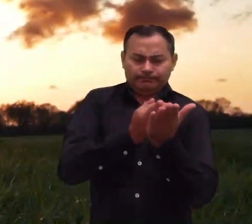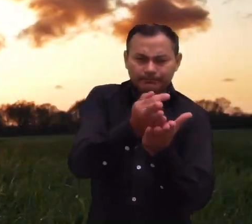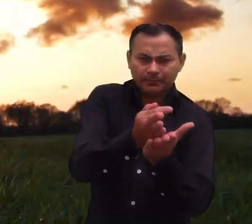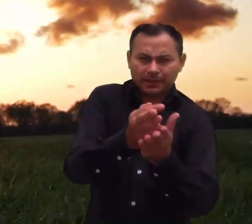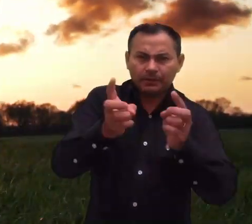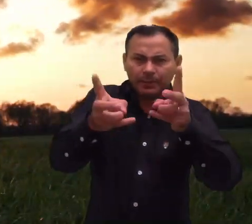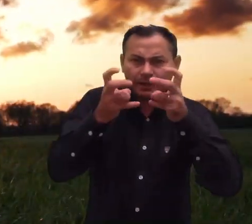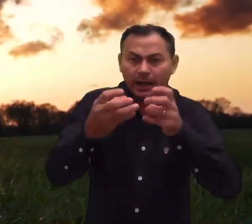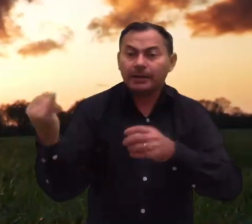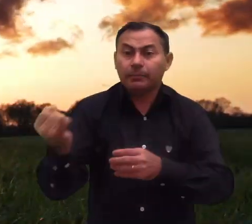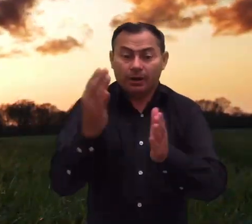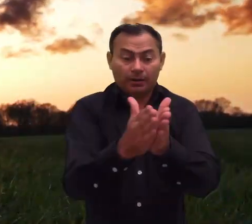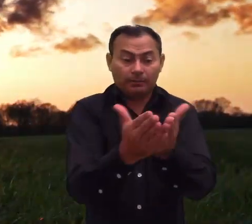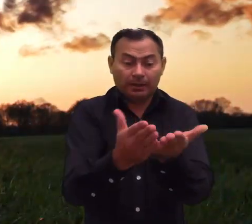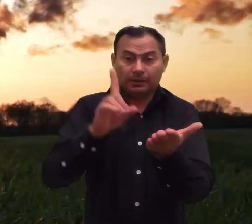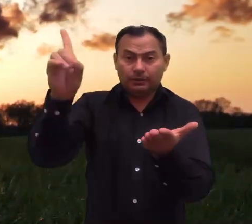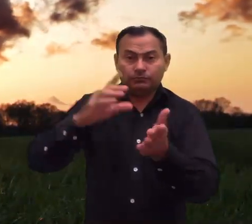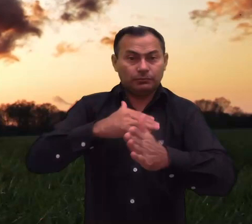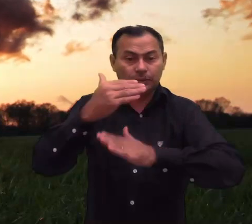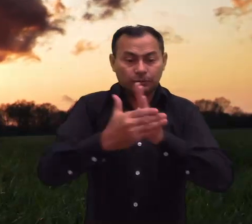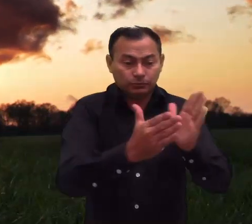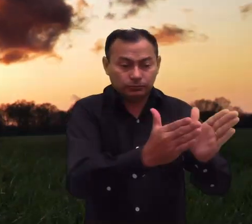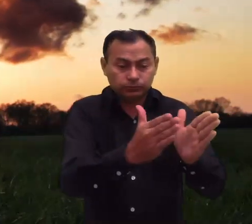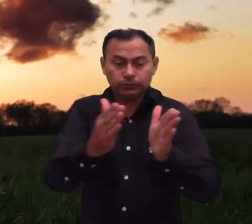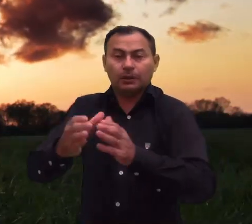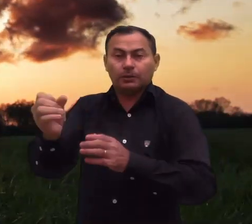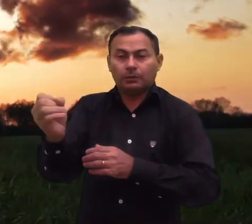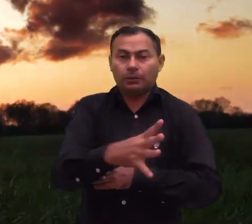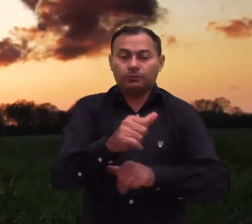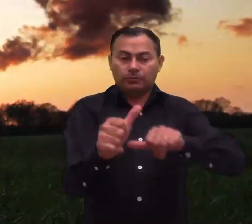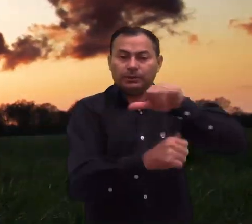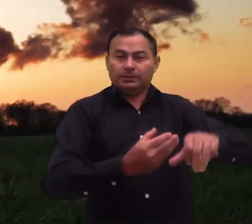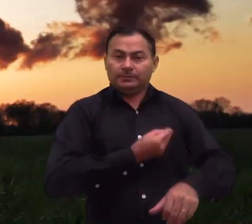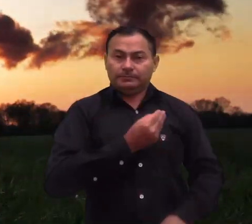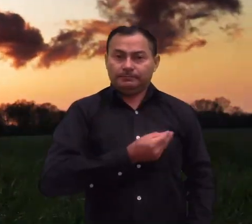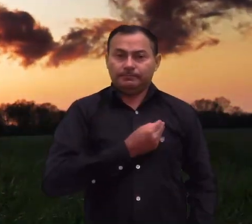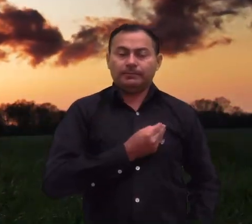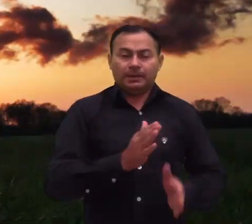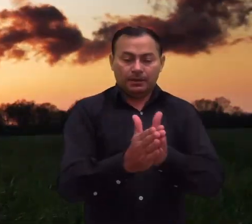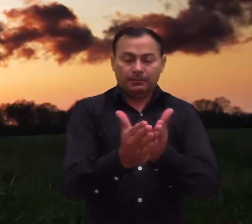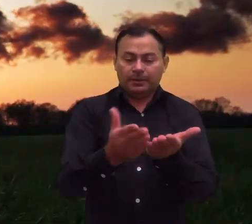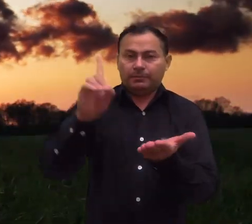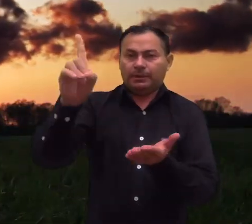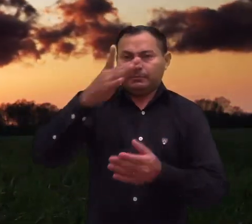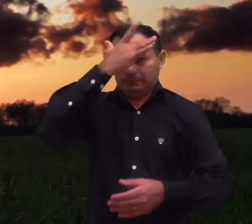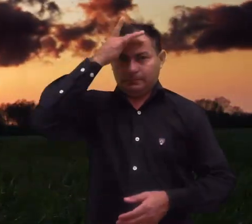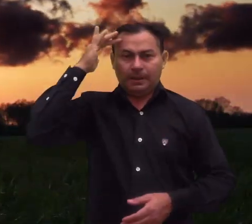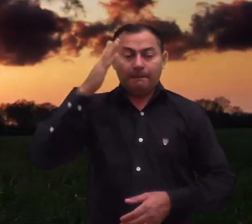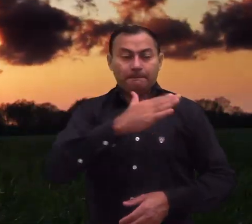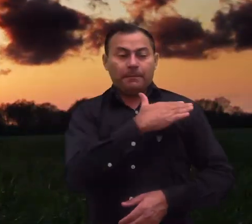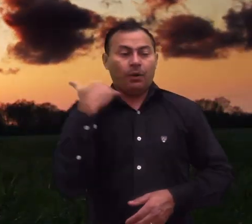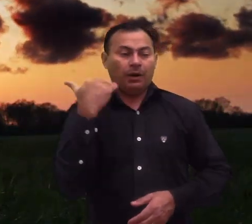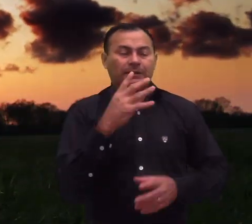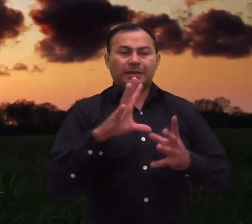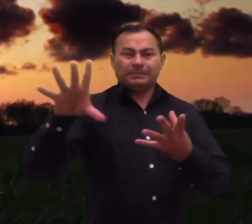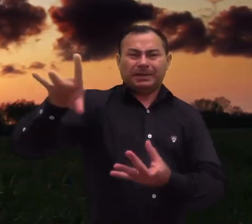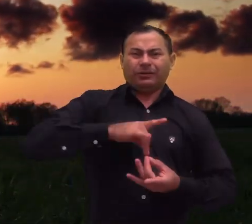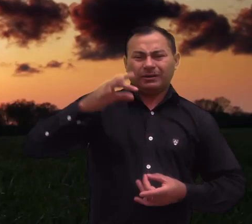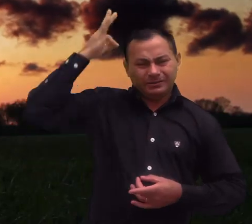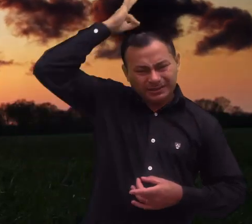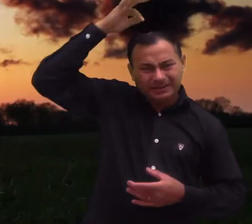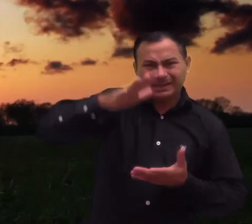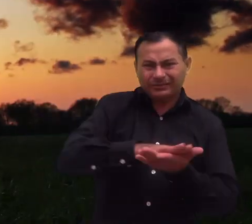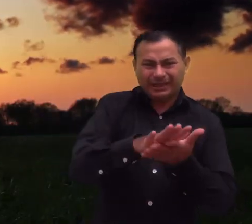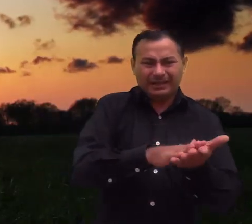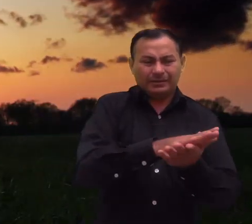de Deus. Observe a importância da palavra de Deus em todo o processo do novo nascimento. A Bíblia fala de pessoas